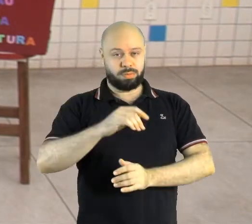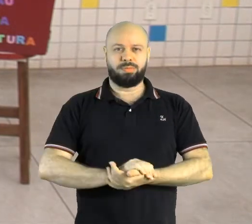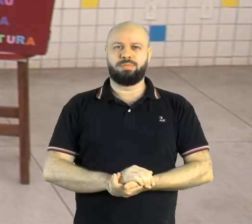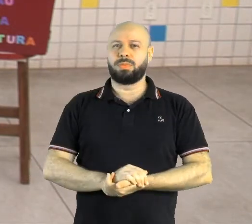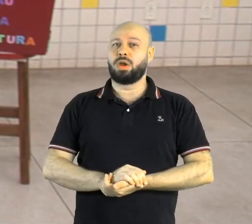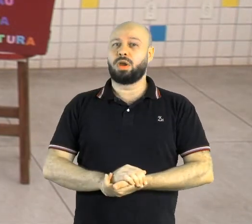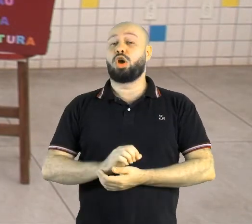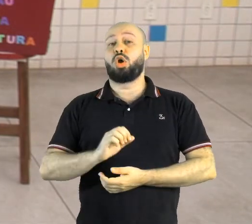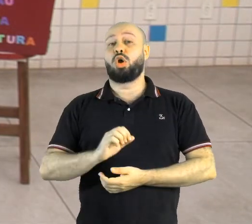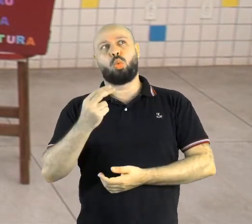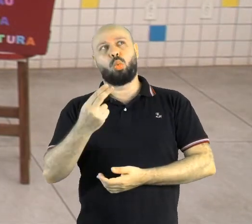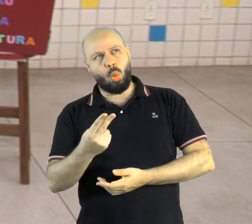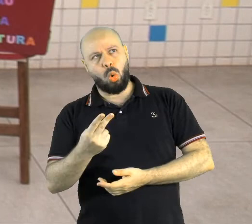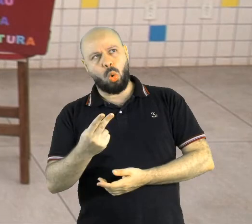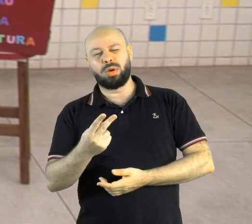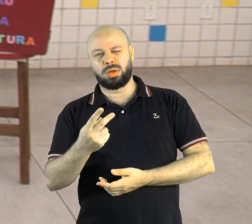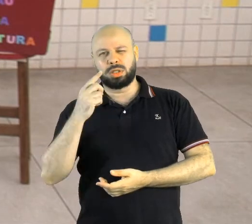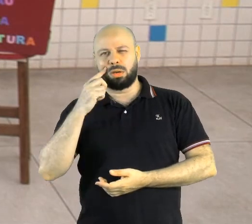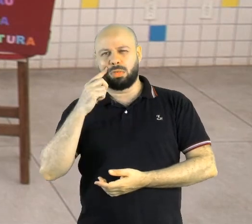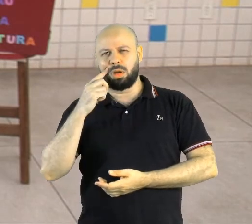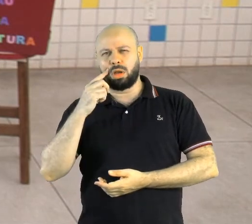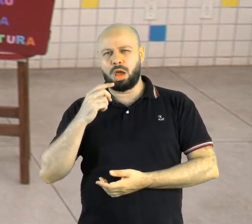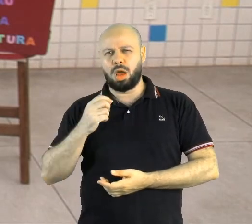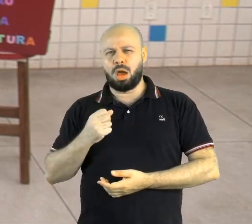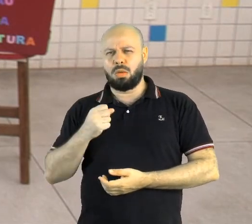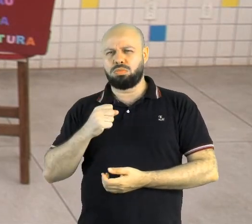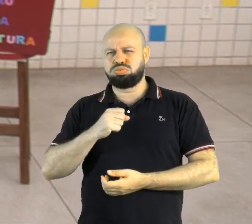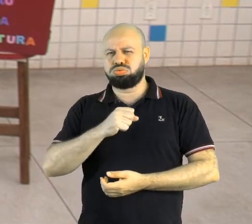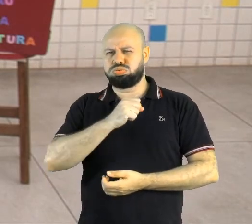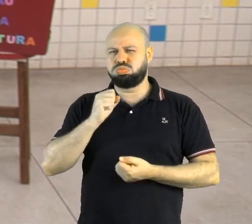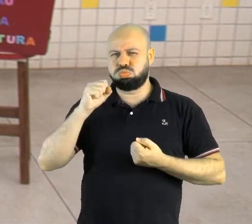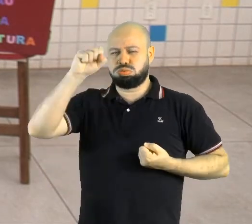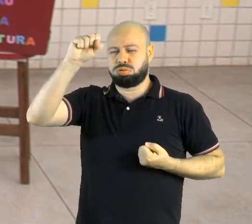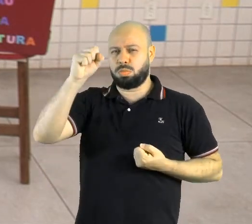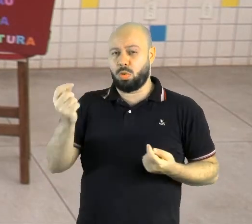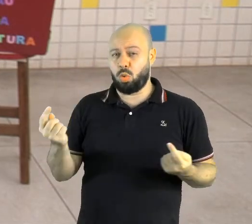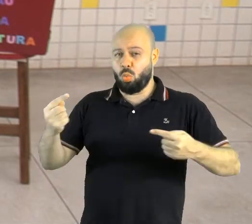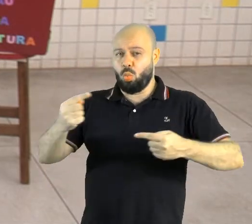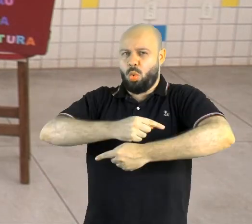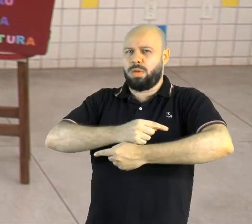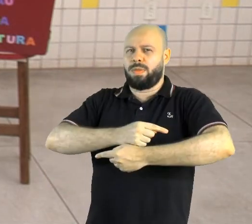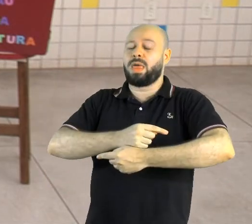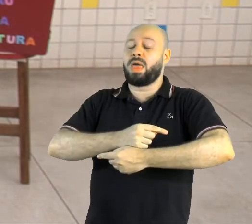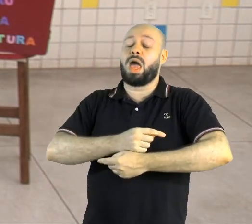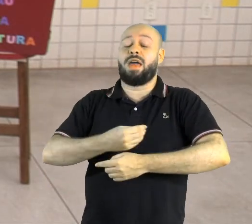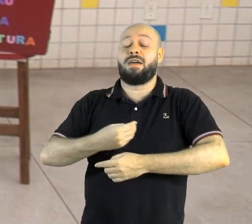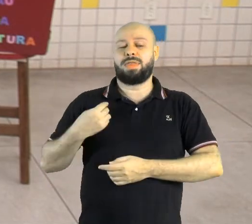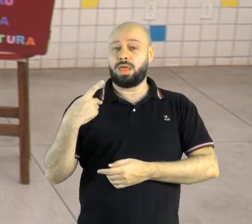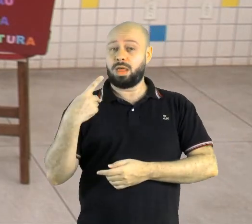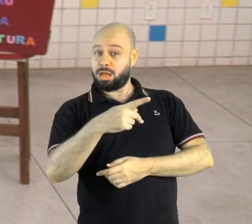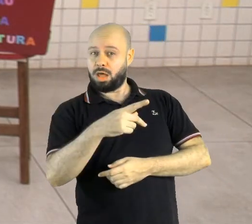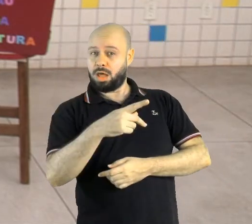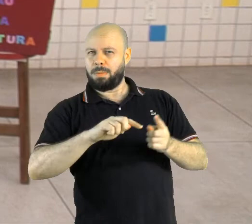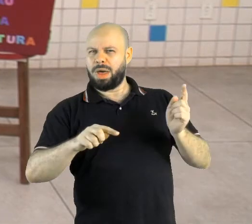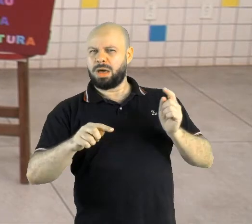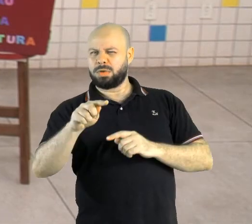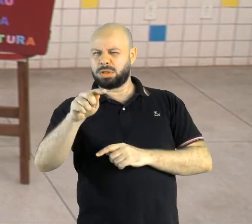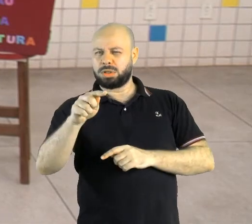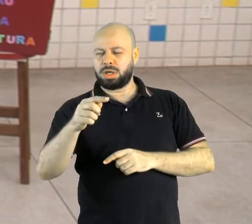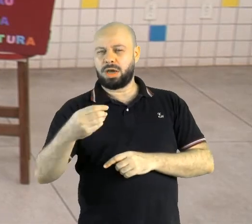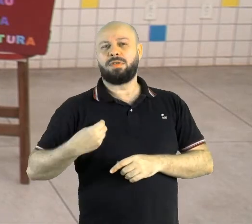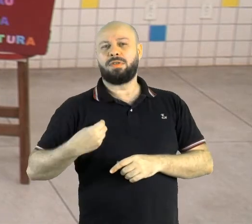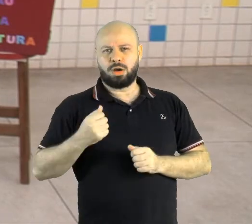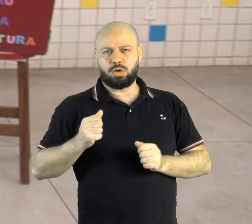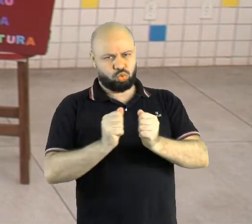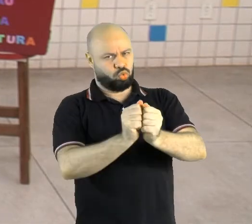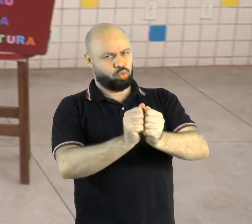menos que o antagonista também esteja ali, que você vai falar de algo que marcou a vida dele, mas que você tenha participado da